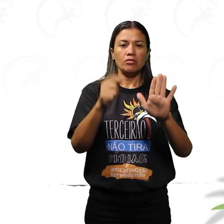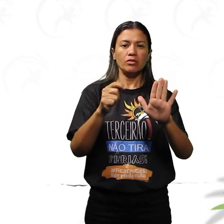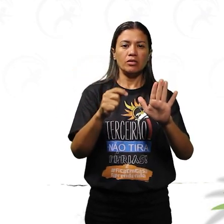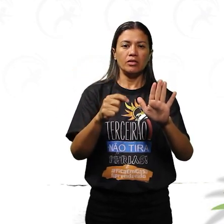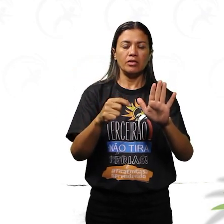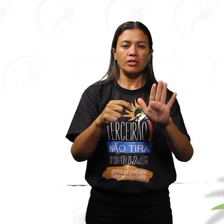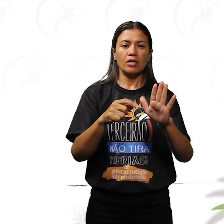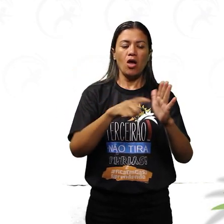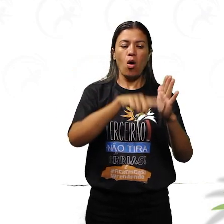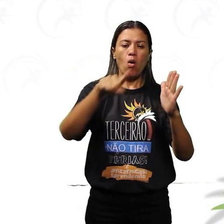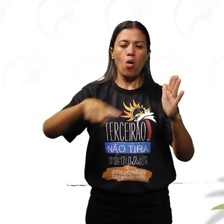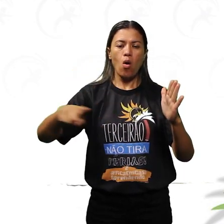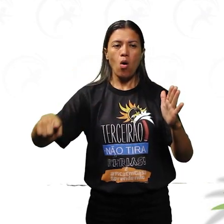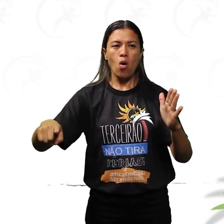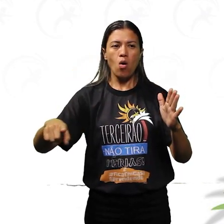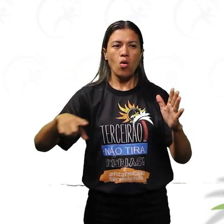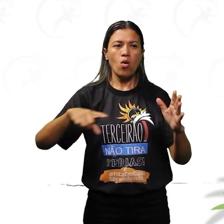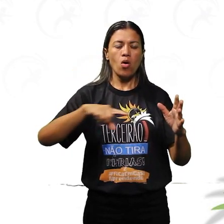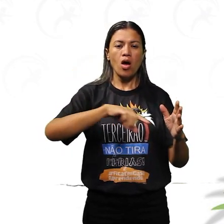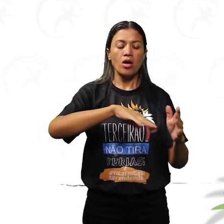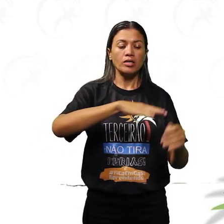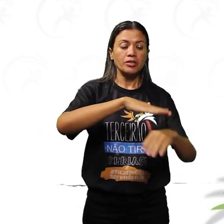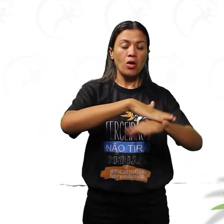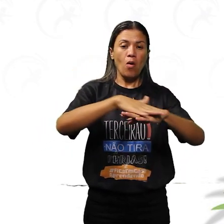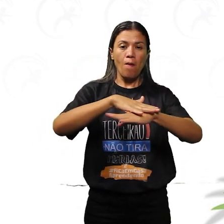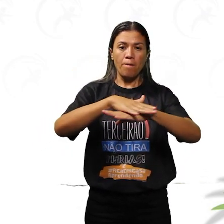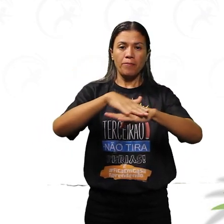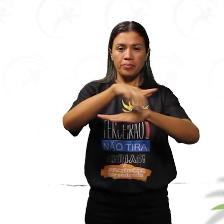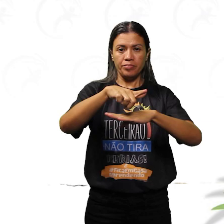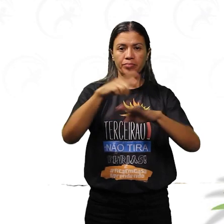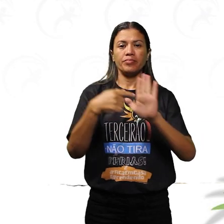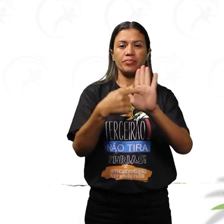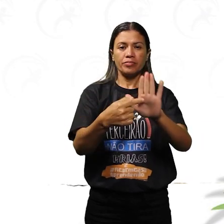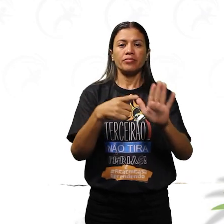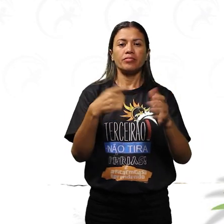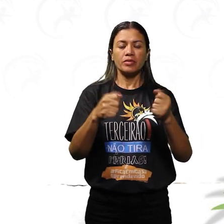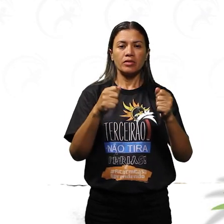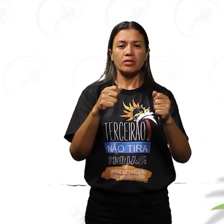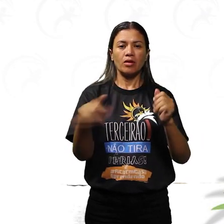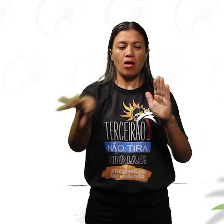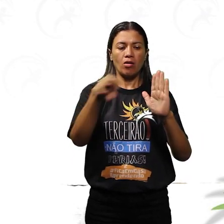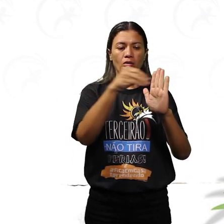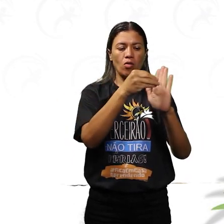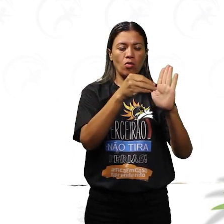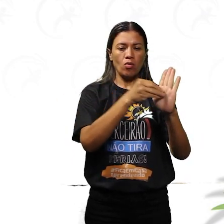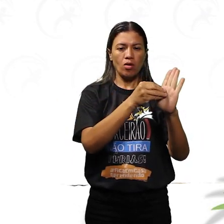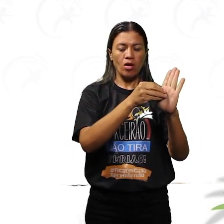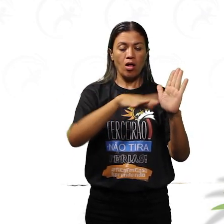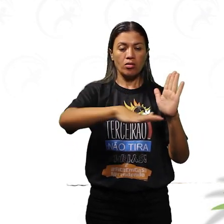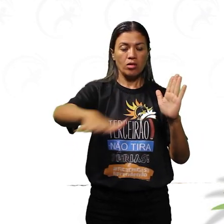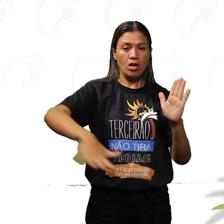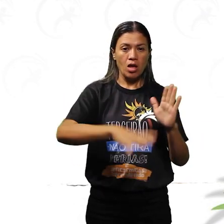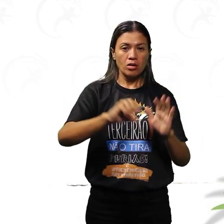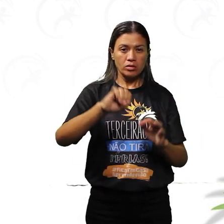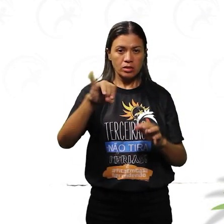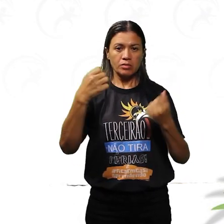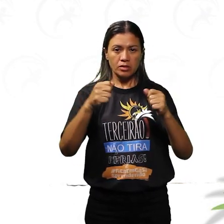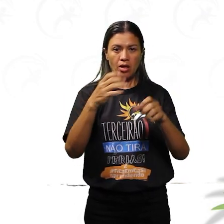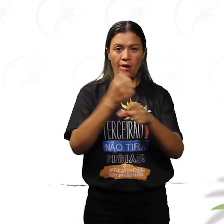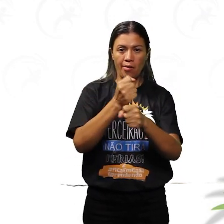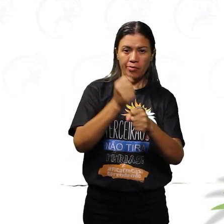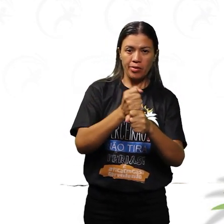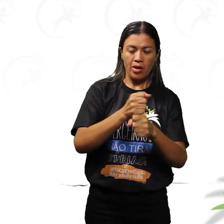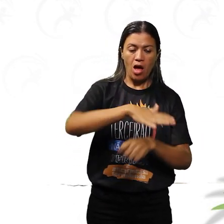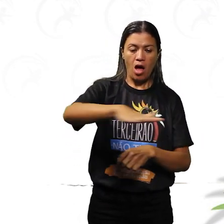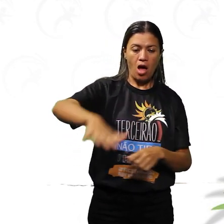frentes de ondas de uma esfera, de uma superfície aí de uma esfera. Então, terei que colocar ali no lugar da área, caso você fosse precisar calcular, a